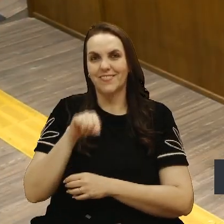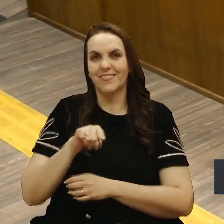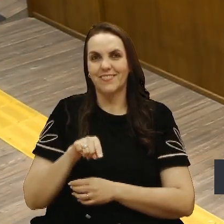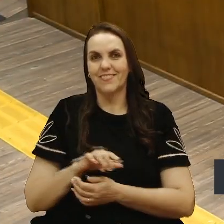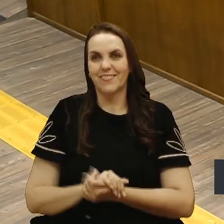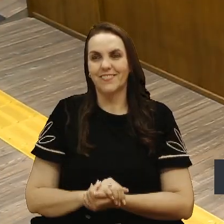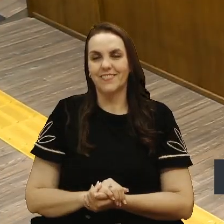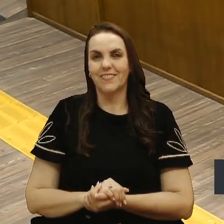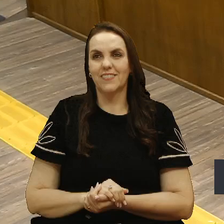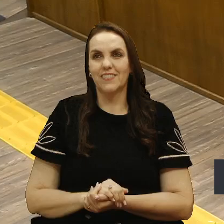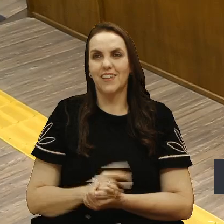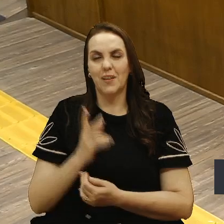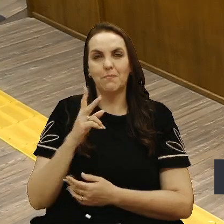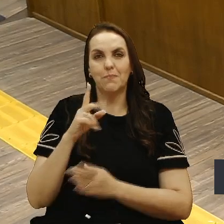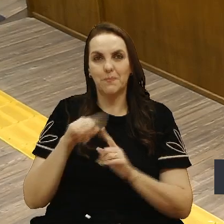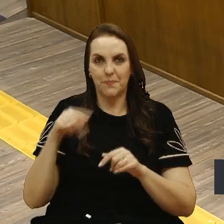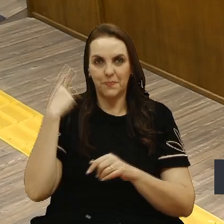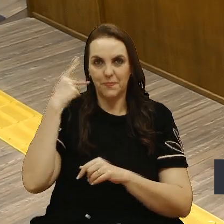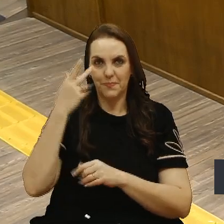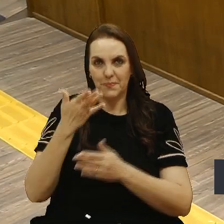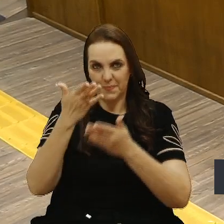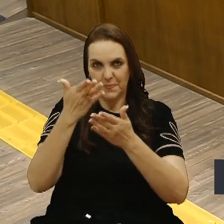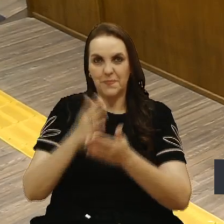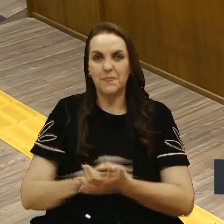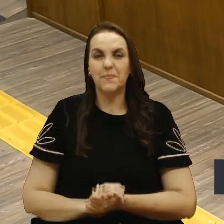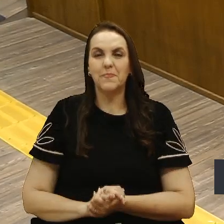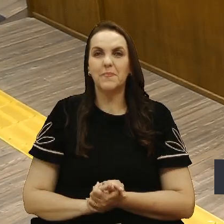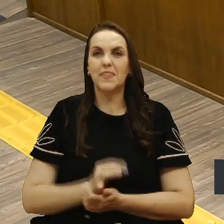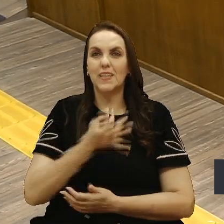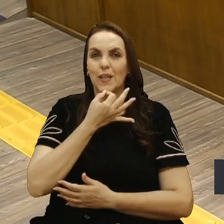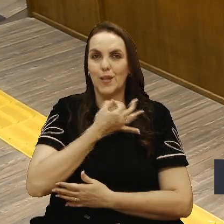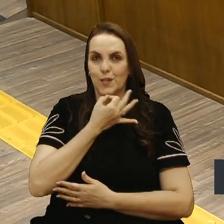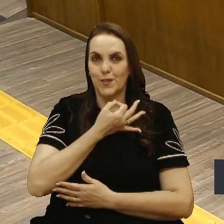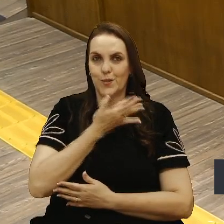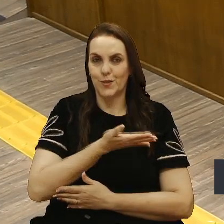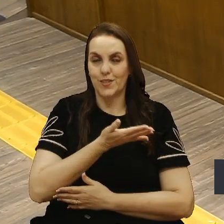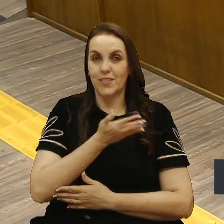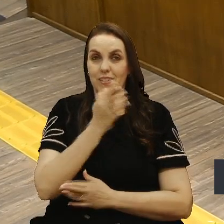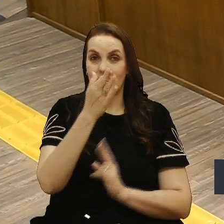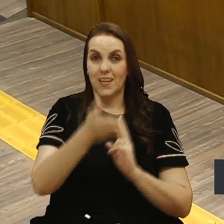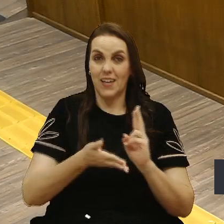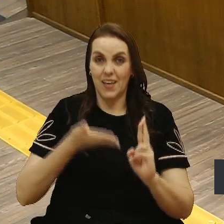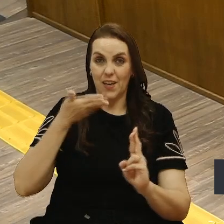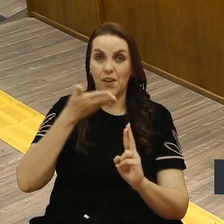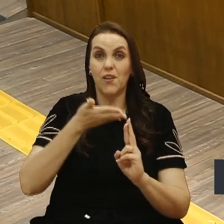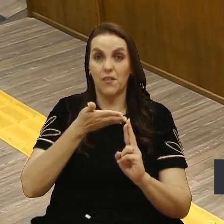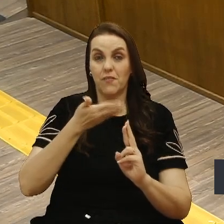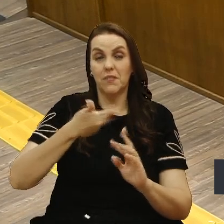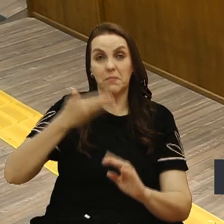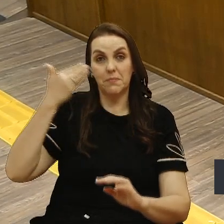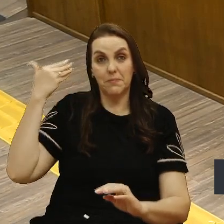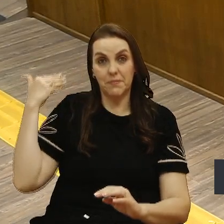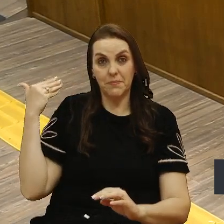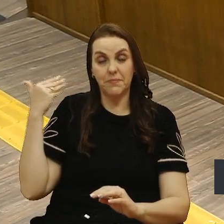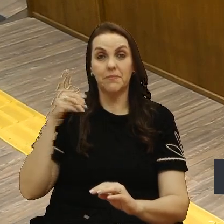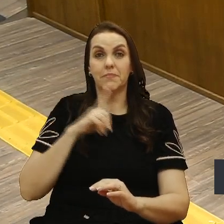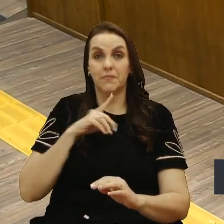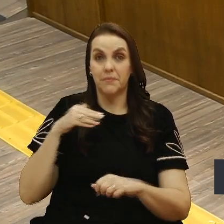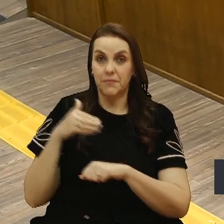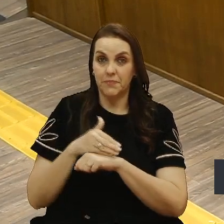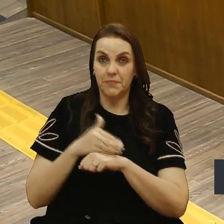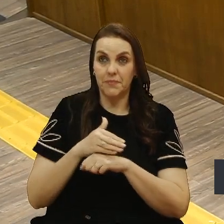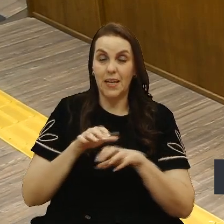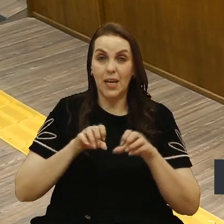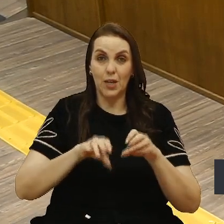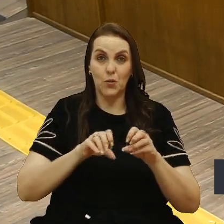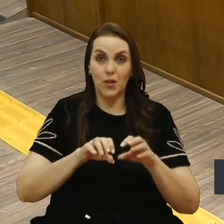Mas, vereadora, a senhora sabe que Caxias foi referência no passado por ter implementado